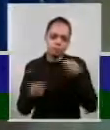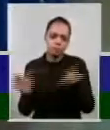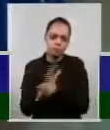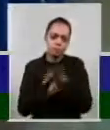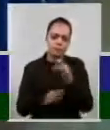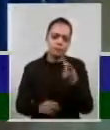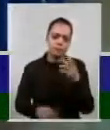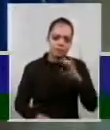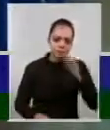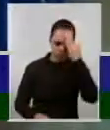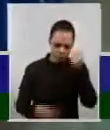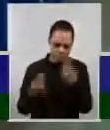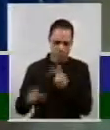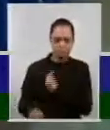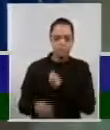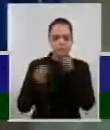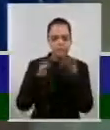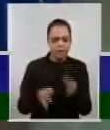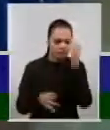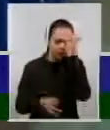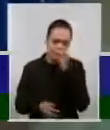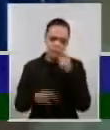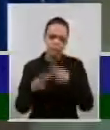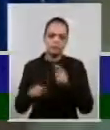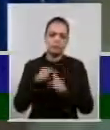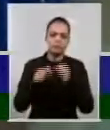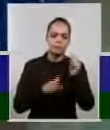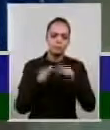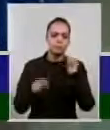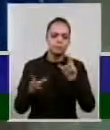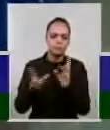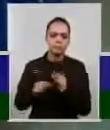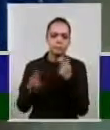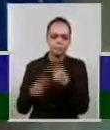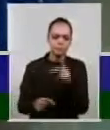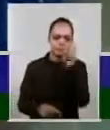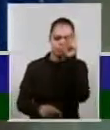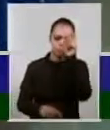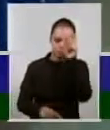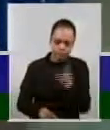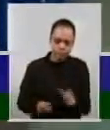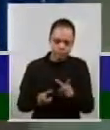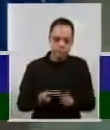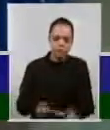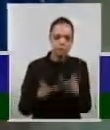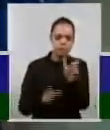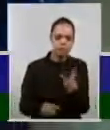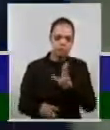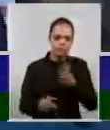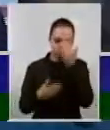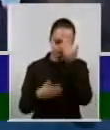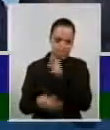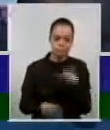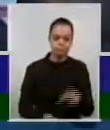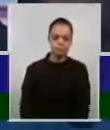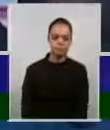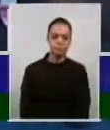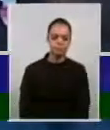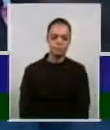Henrique, que sabe da sua correção, da sua honestidade, do seu trabalho, que merece esse título de cidadão aqui na cidade de Uberlândia. Muito obrigado.